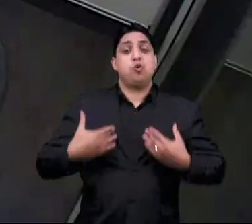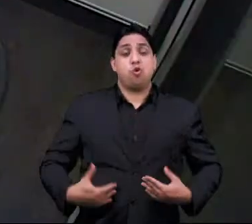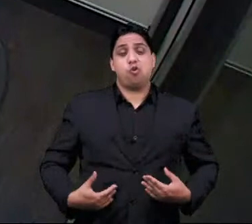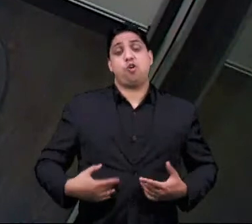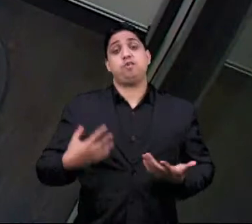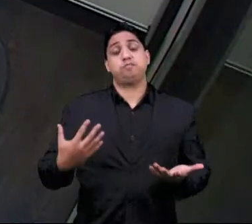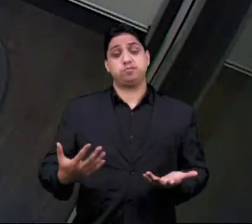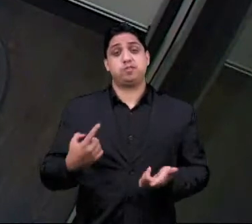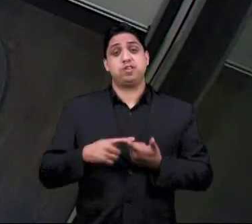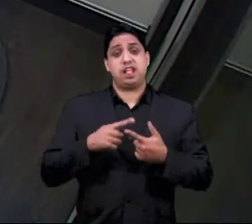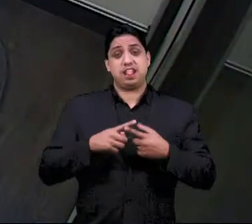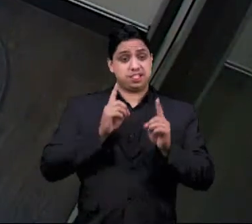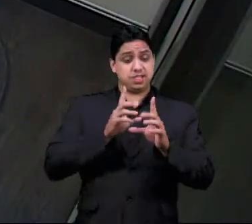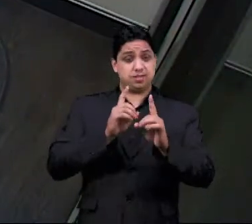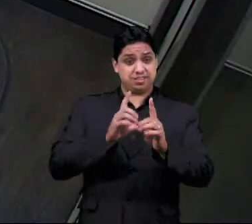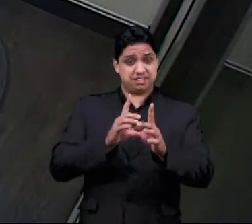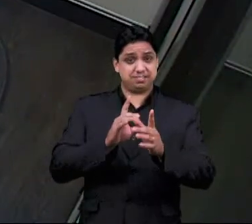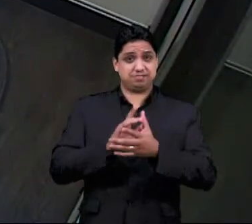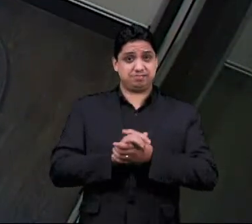doutrina,